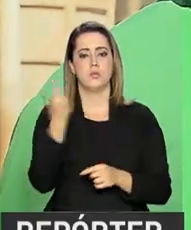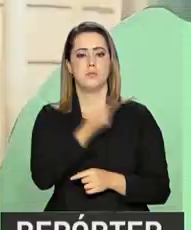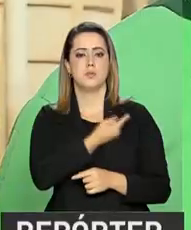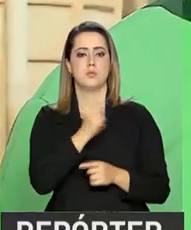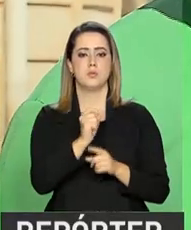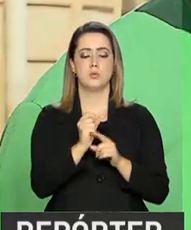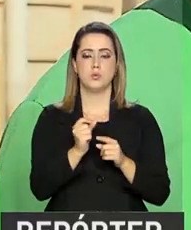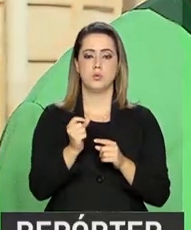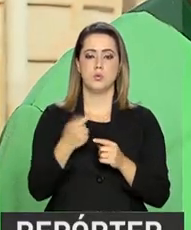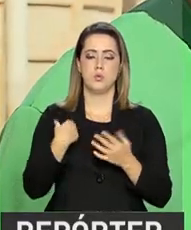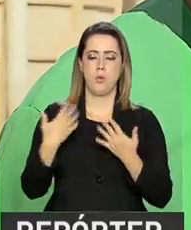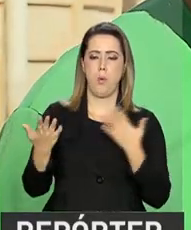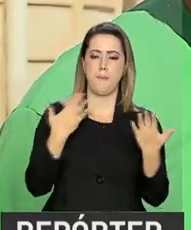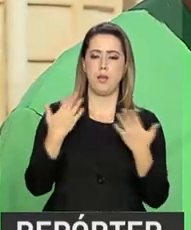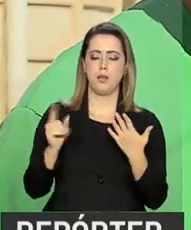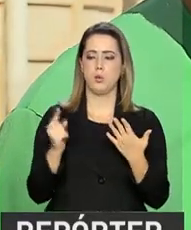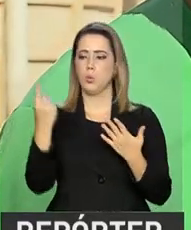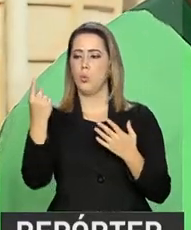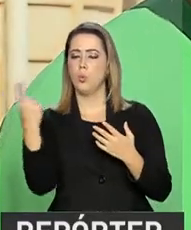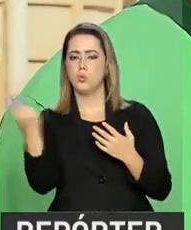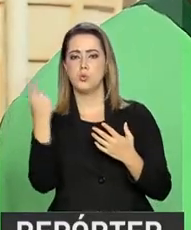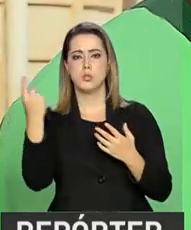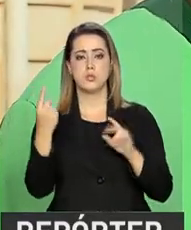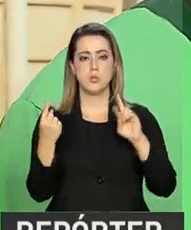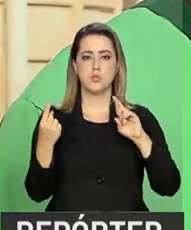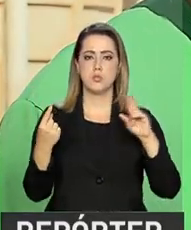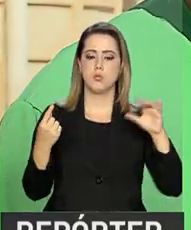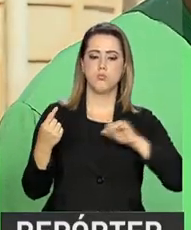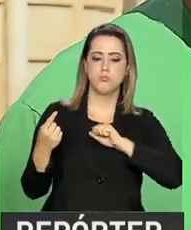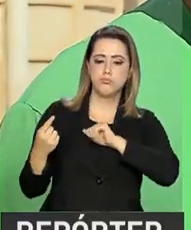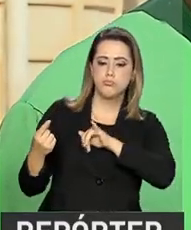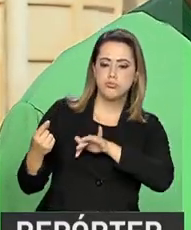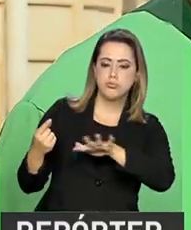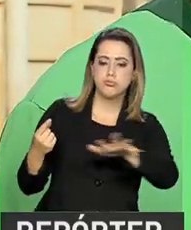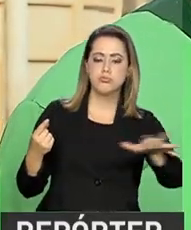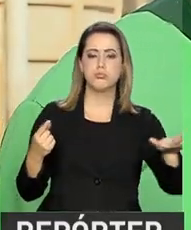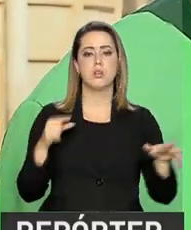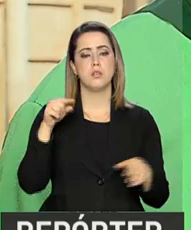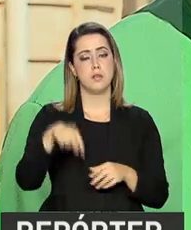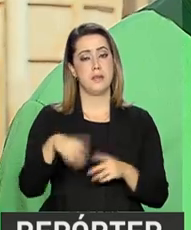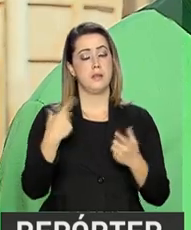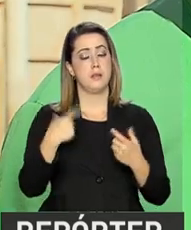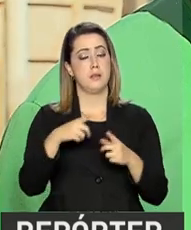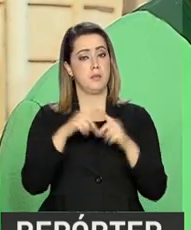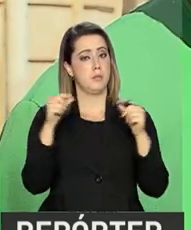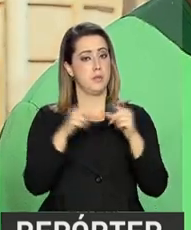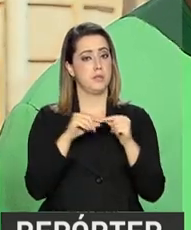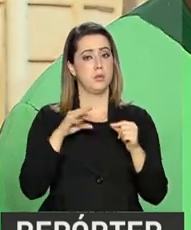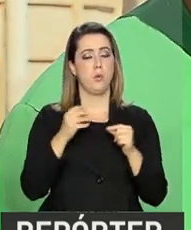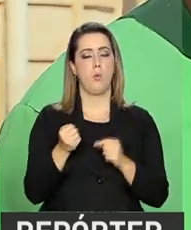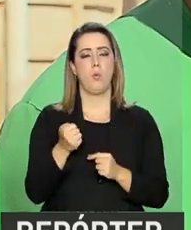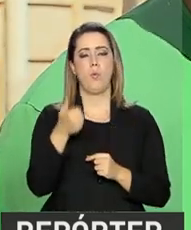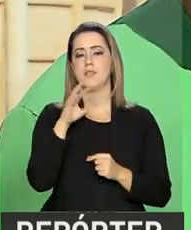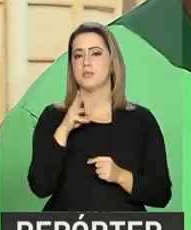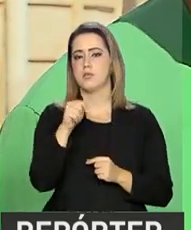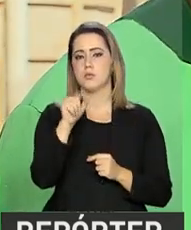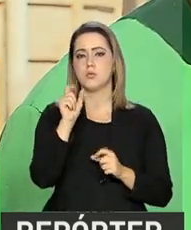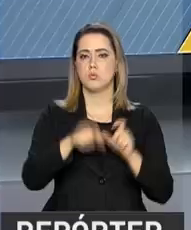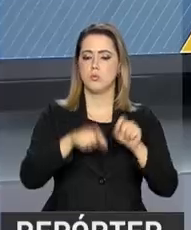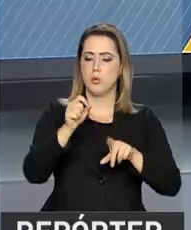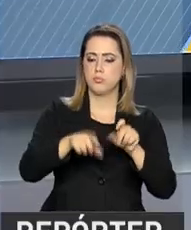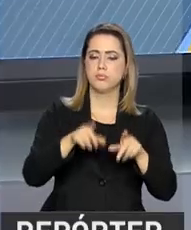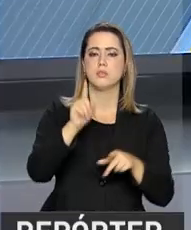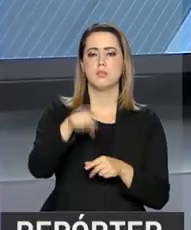muitos. Se você for na Ceasa, por exemplo, aqui, você vai ver que quase todo alimento que está ali é de pequeno produtor da